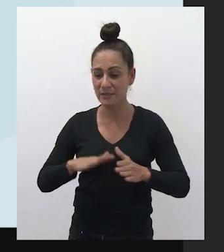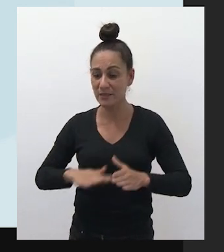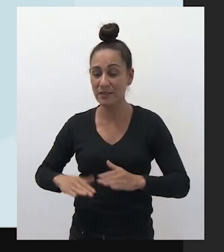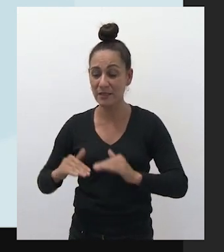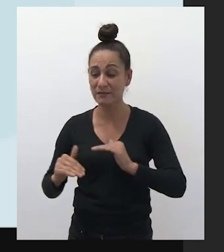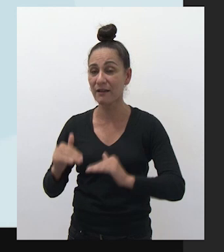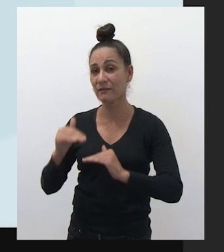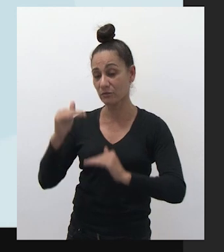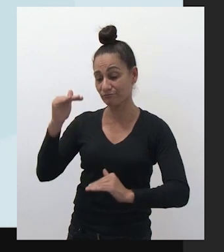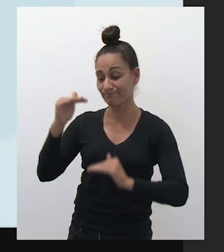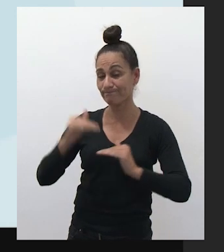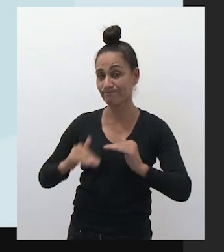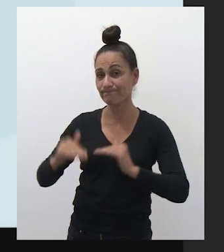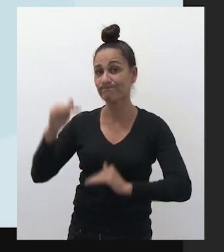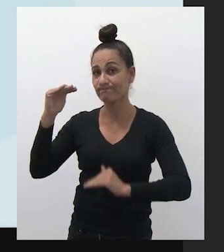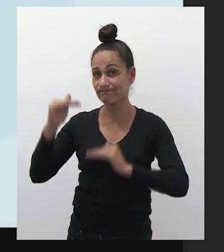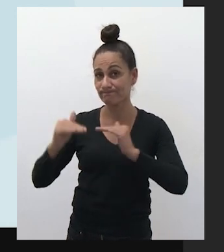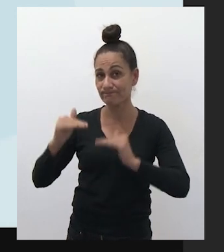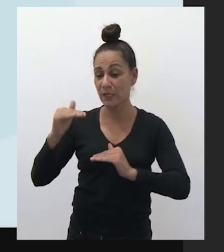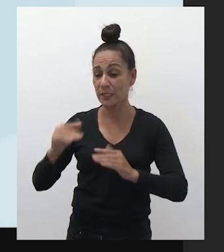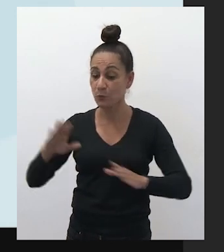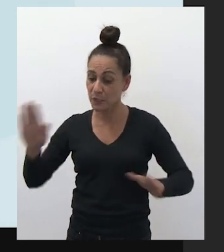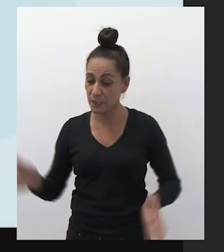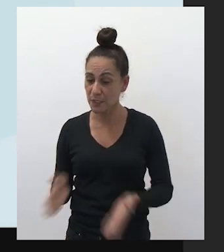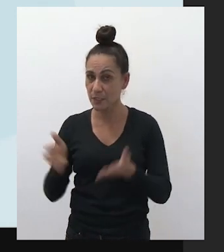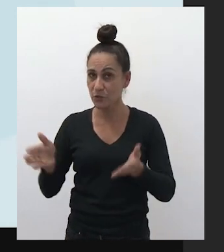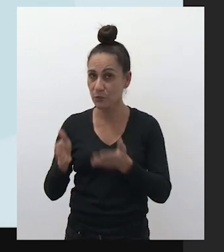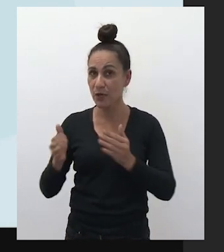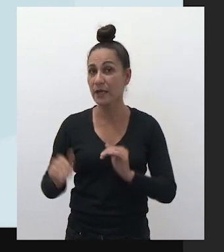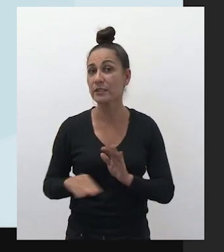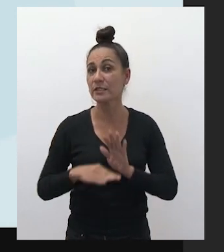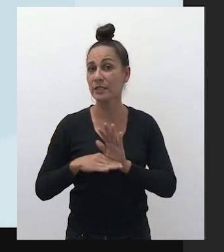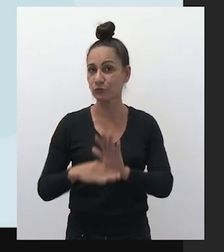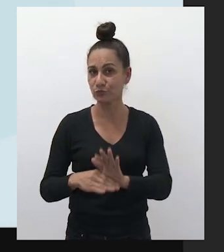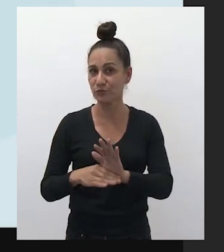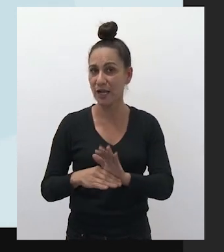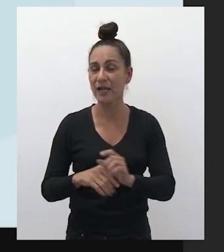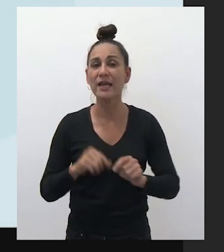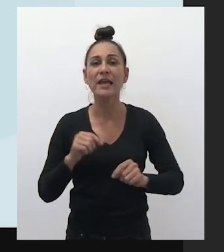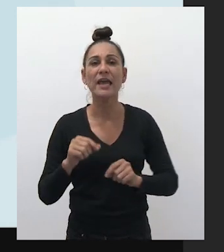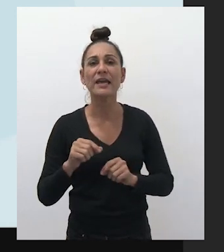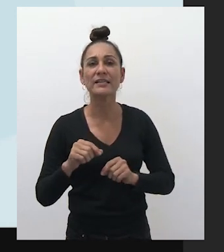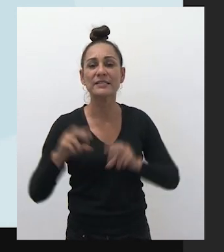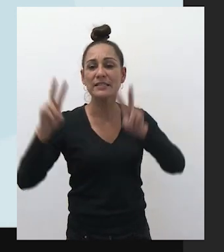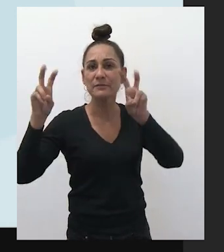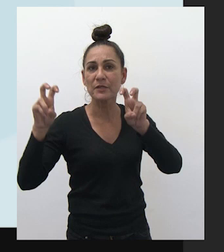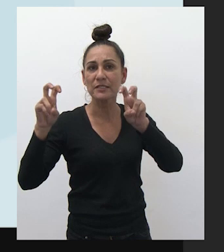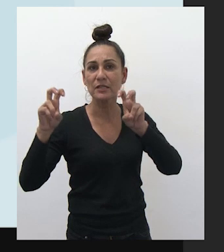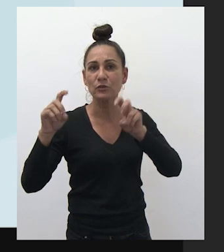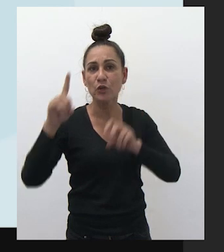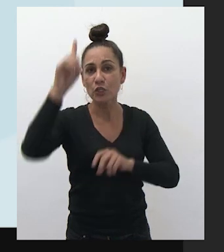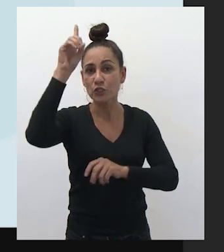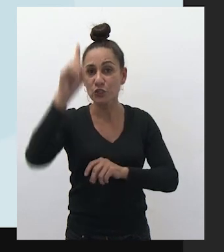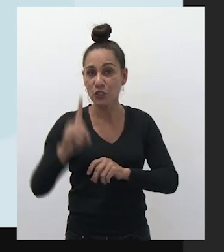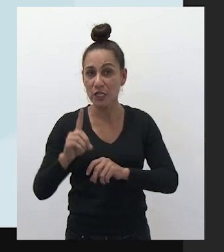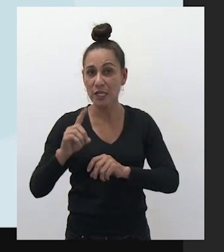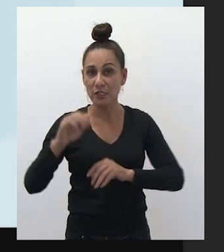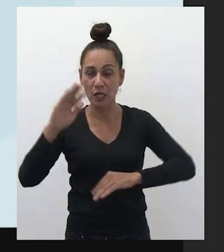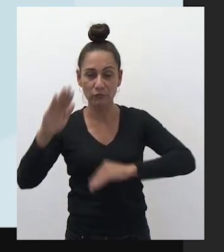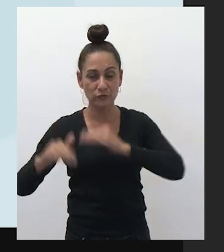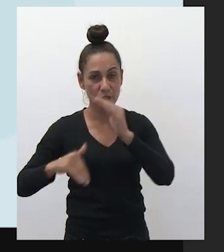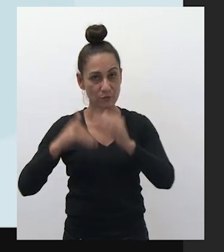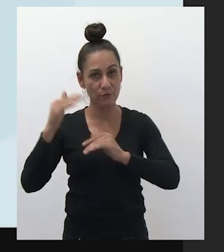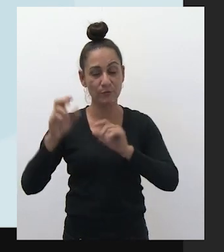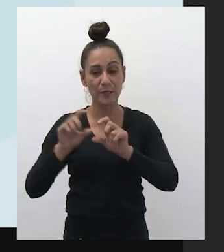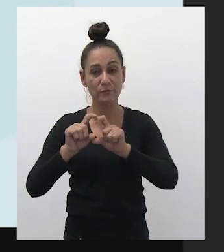paz. E essa palavrinha, aliás, essa expressão direito ao desenvolvimento, que